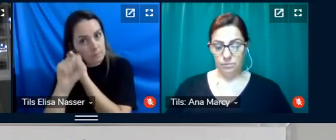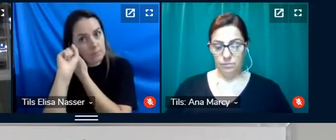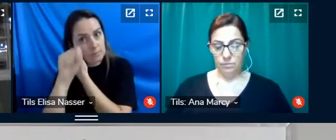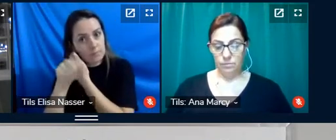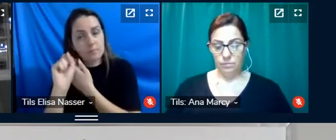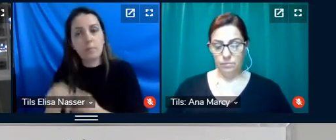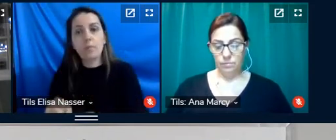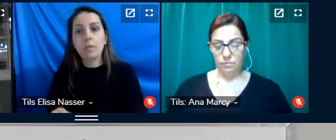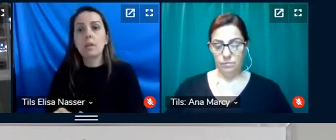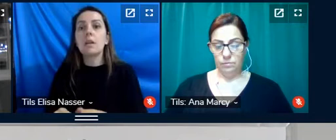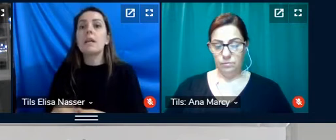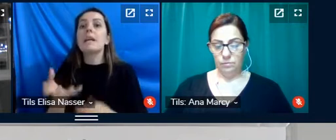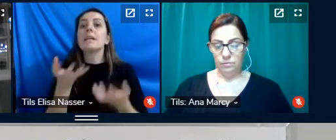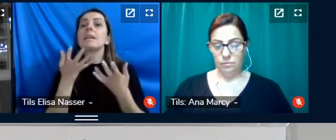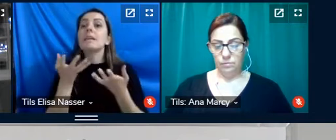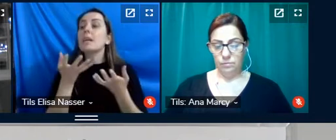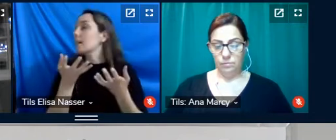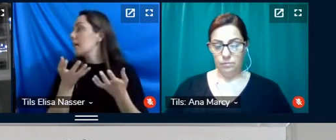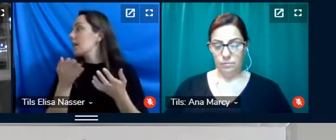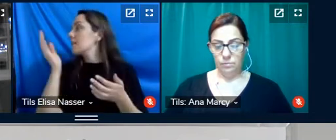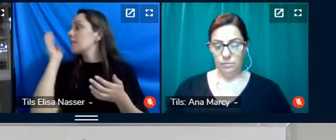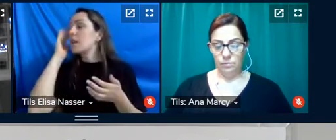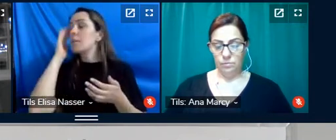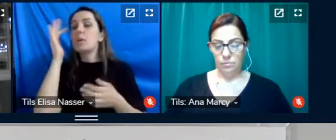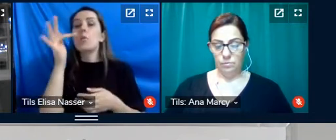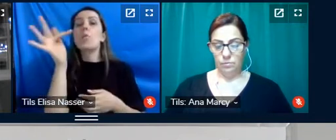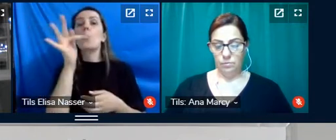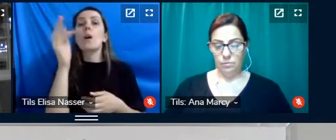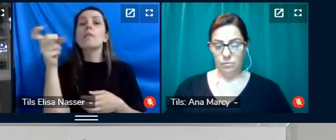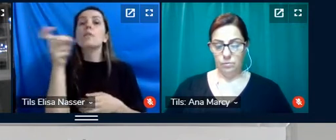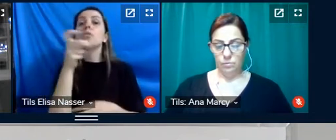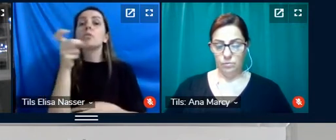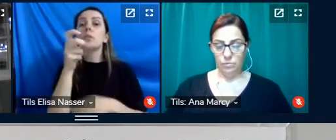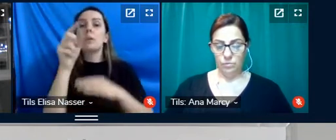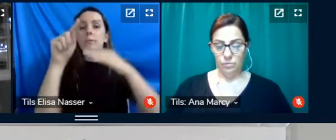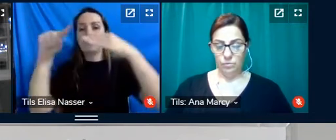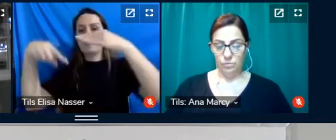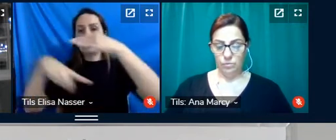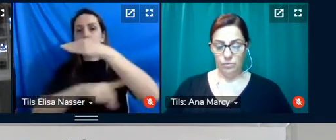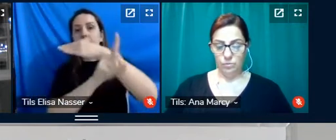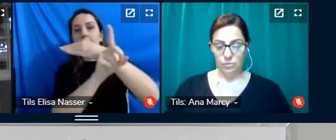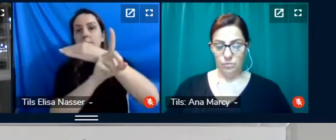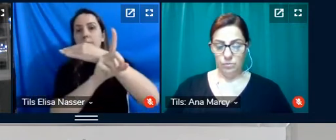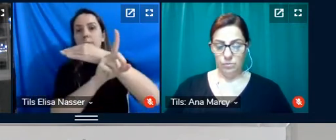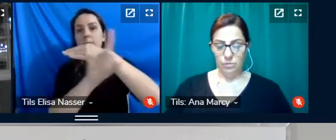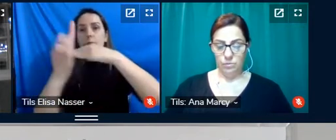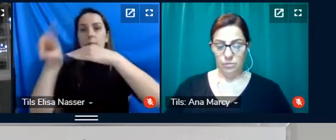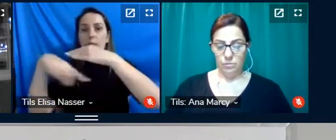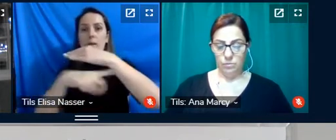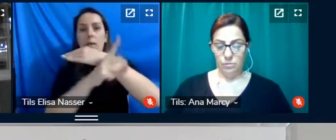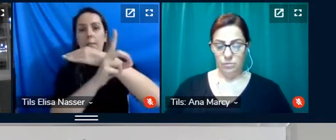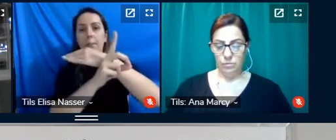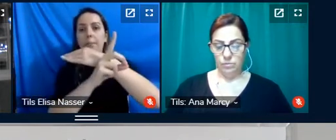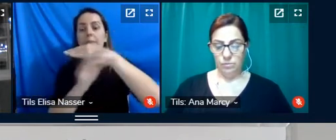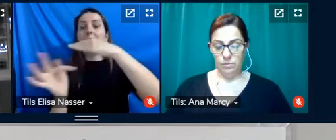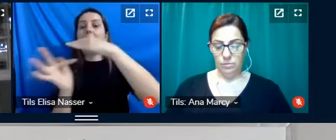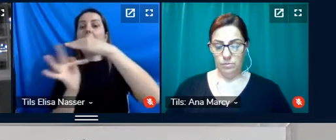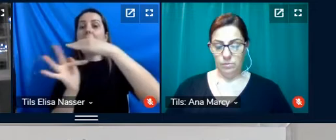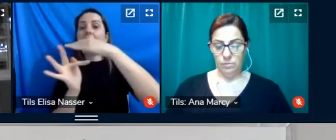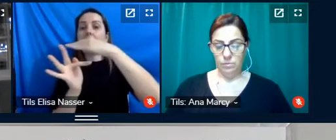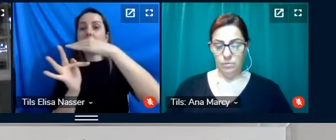Então, tu quer saber o fx, joga o f para cima. Então, f vezes cosseno de 30